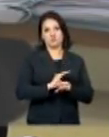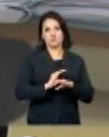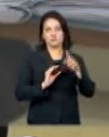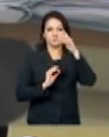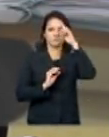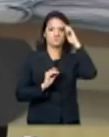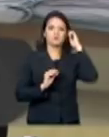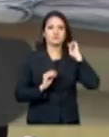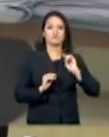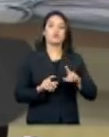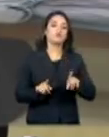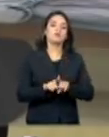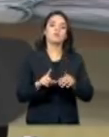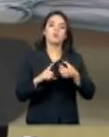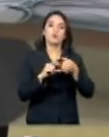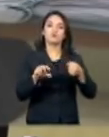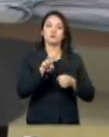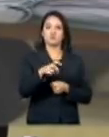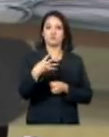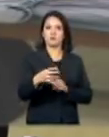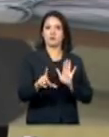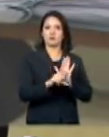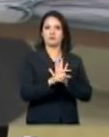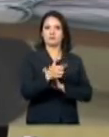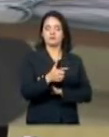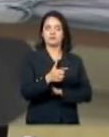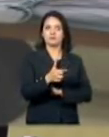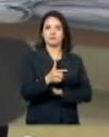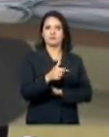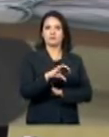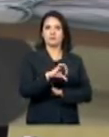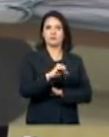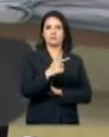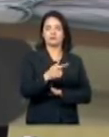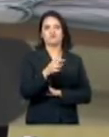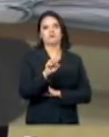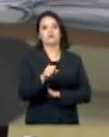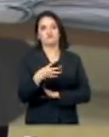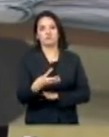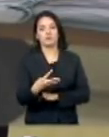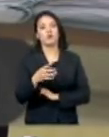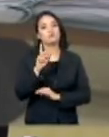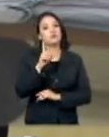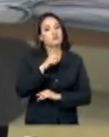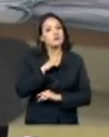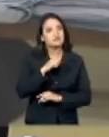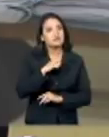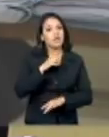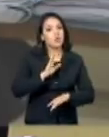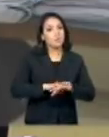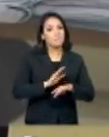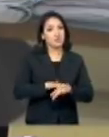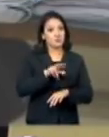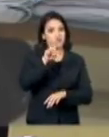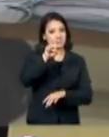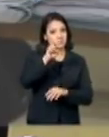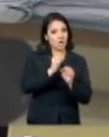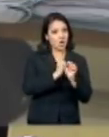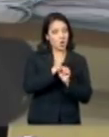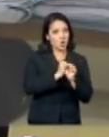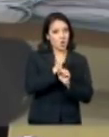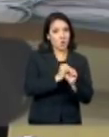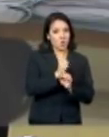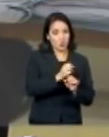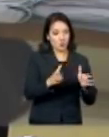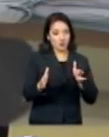turno artigo 54 da lei 9 784 determina o prazo decadencial de cinco anos para que a administração anule